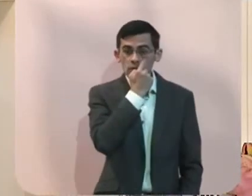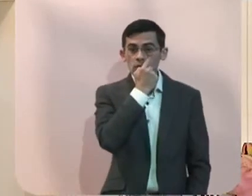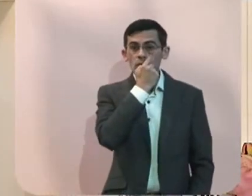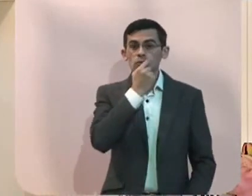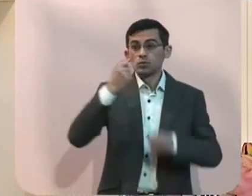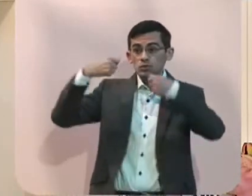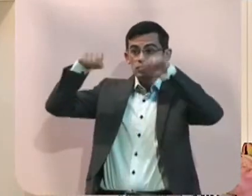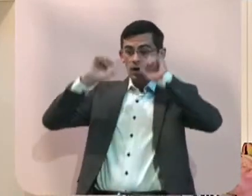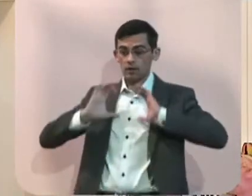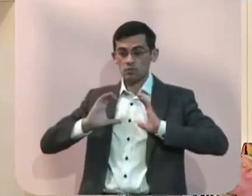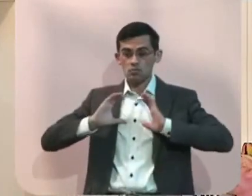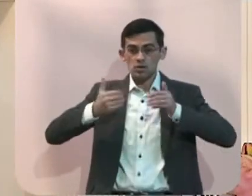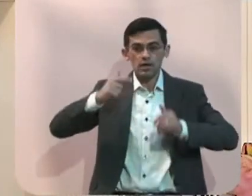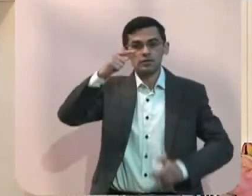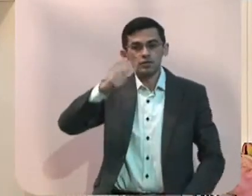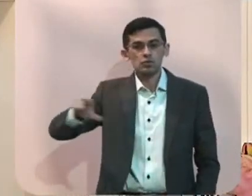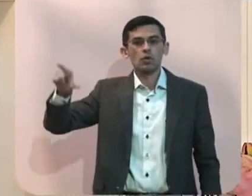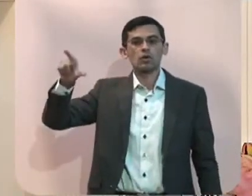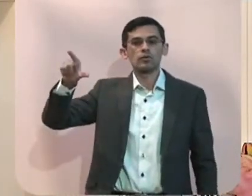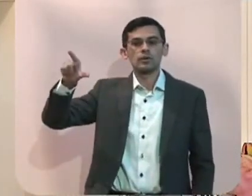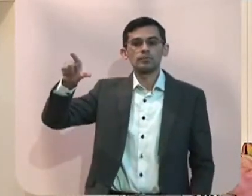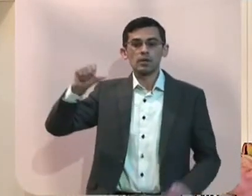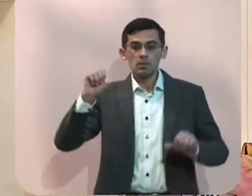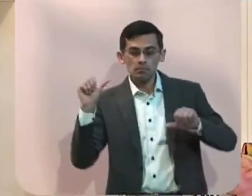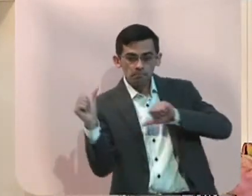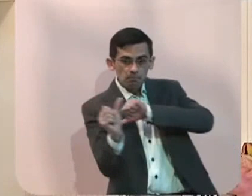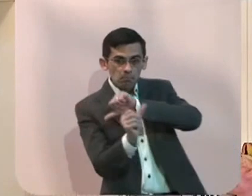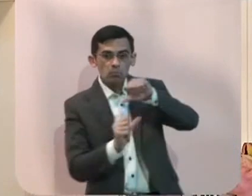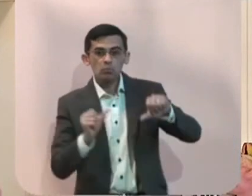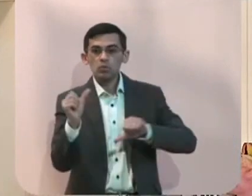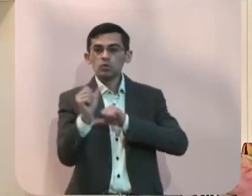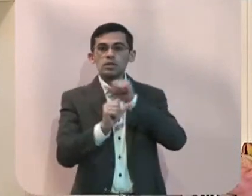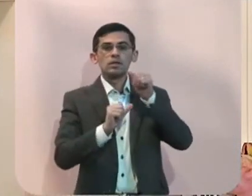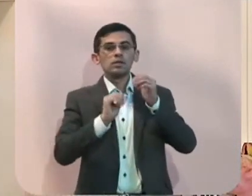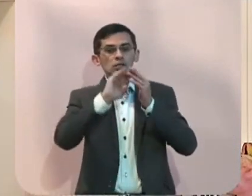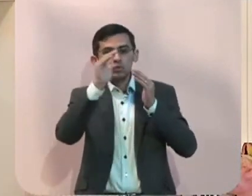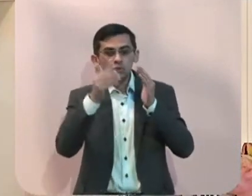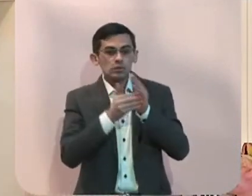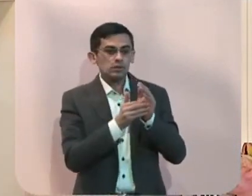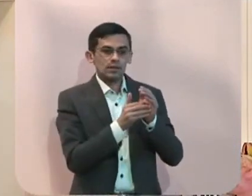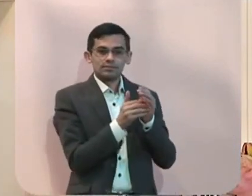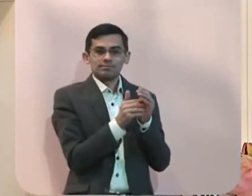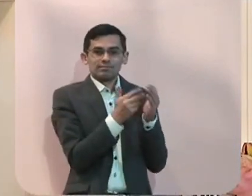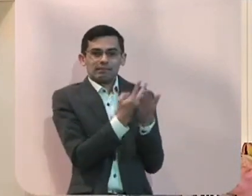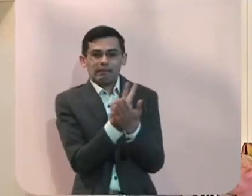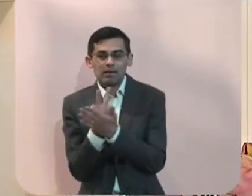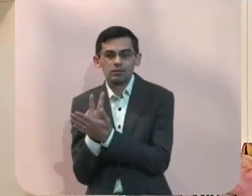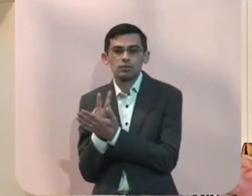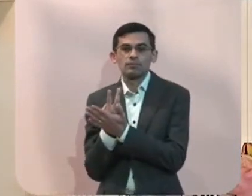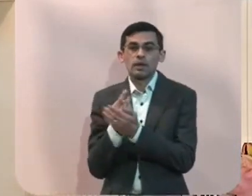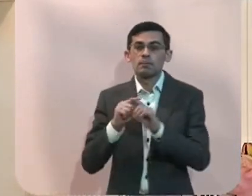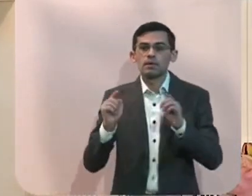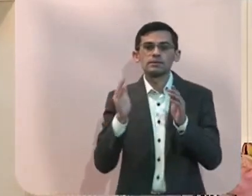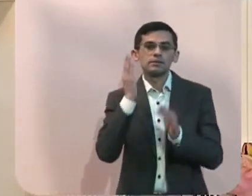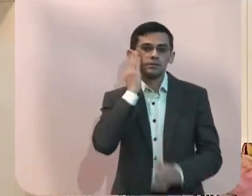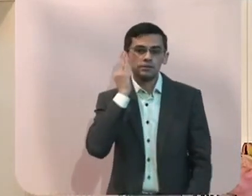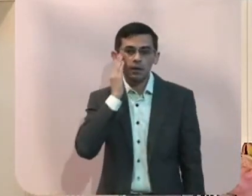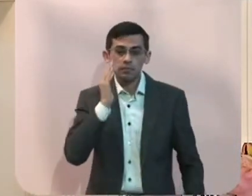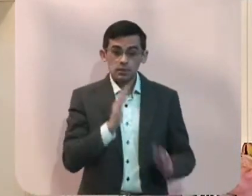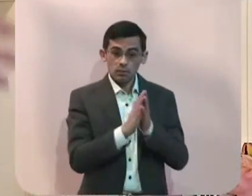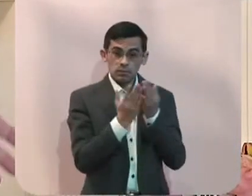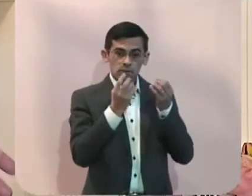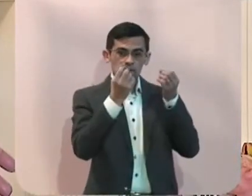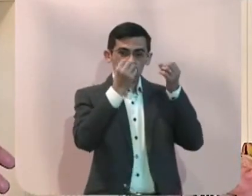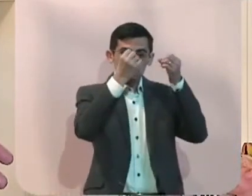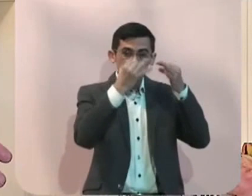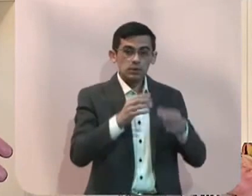coloca coragem outra vez, remodela aquilo que está perdendo a forma. Sabe, a Bíblia diz para a gente não se